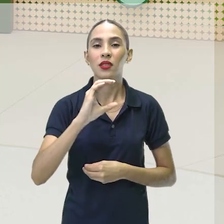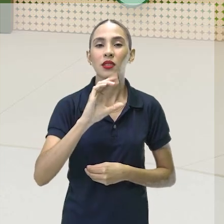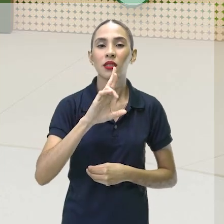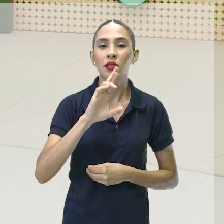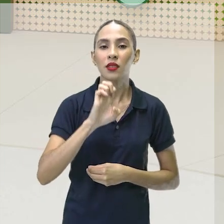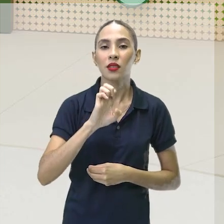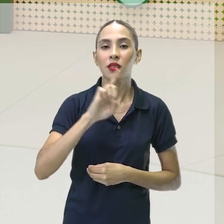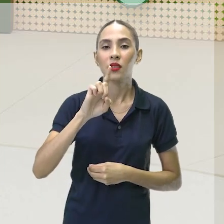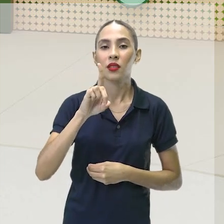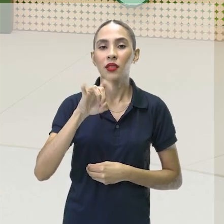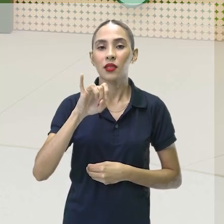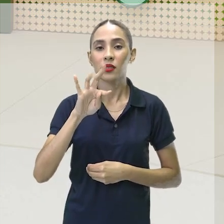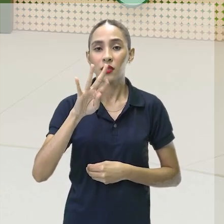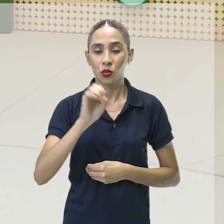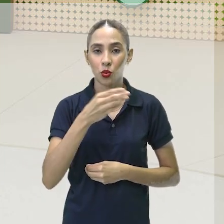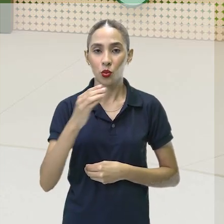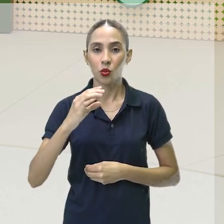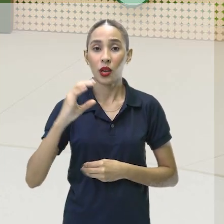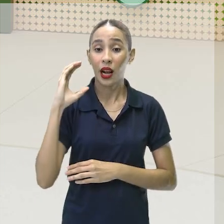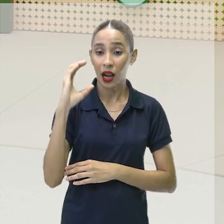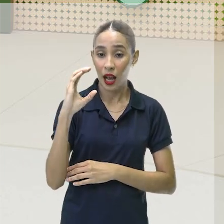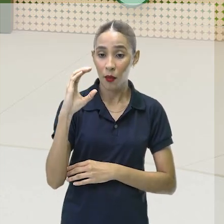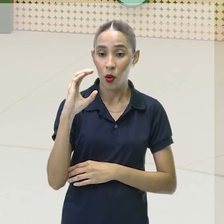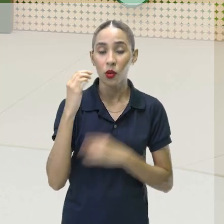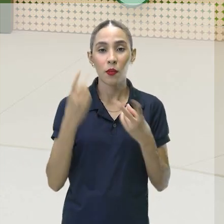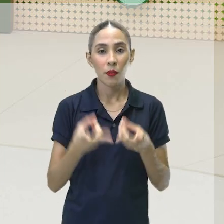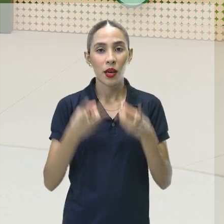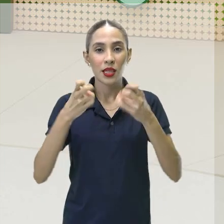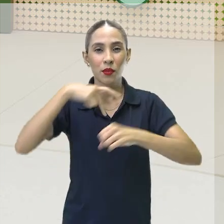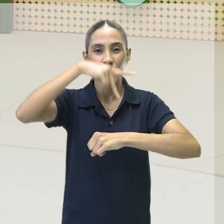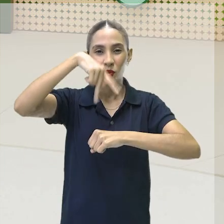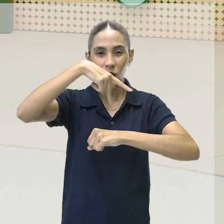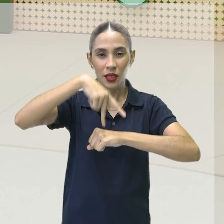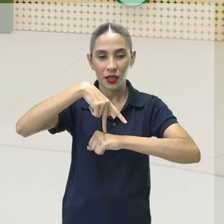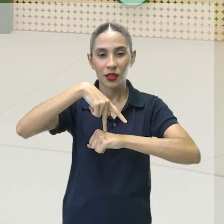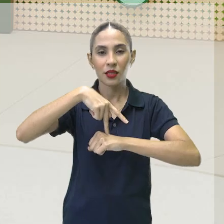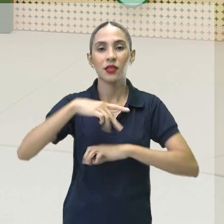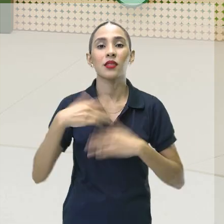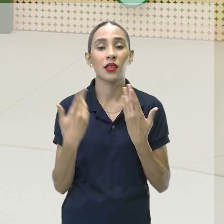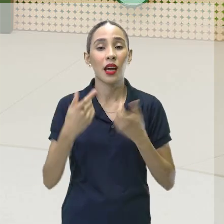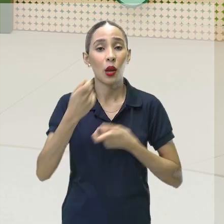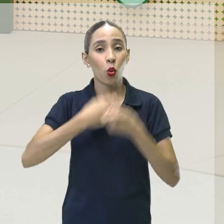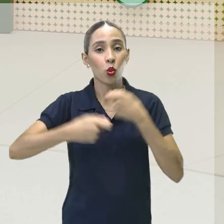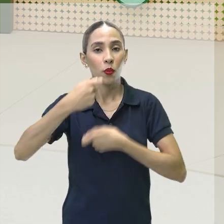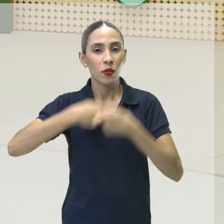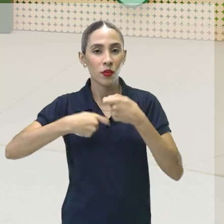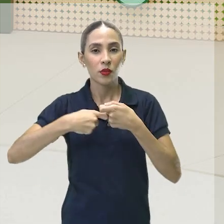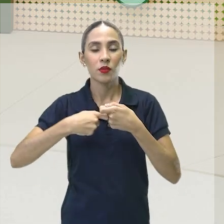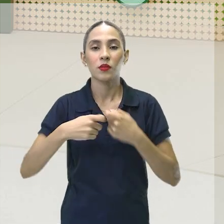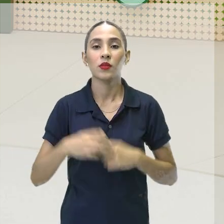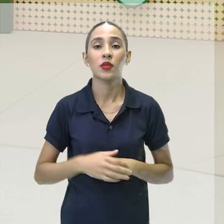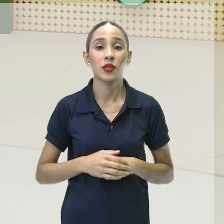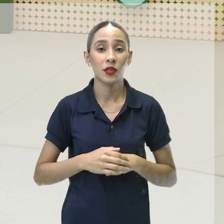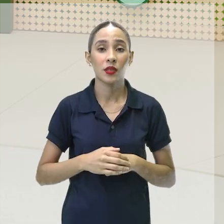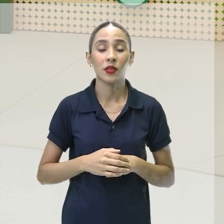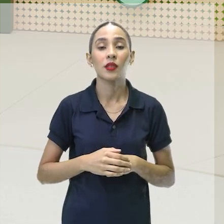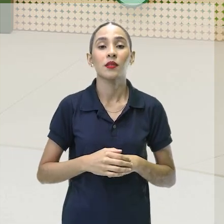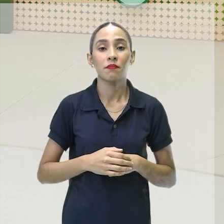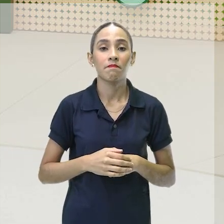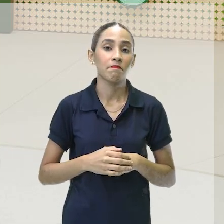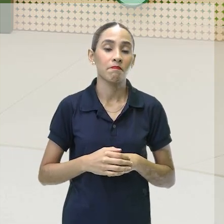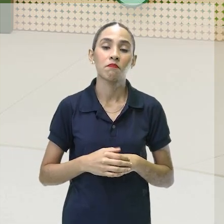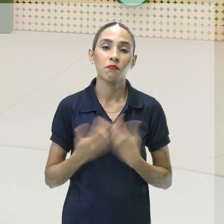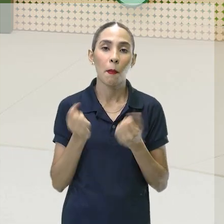carbono. Você vê aí que os países que economizam, né, que deixam de